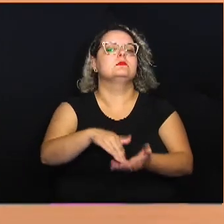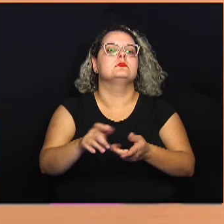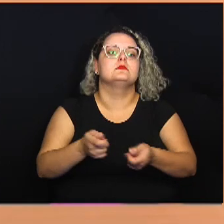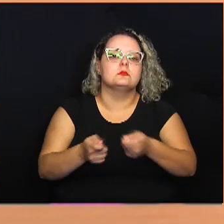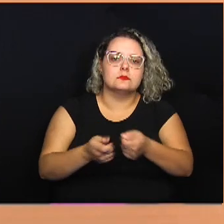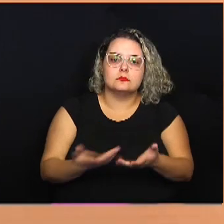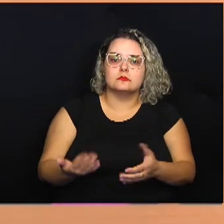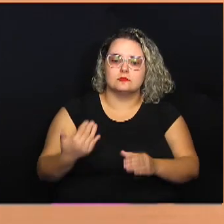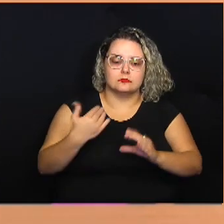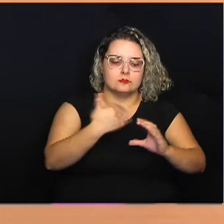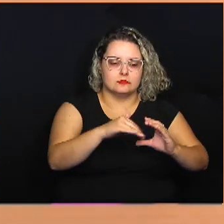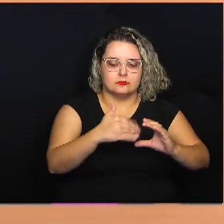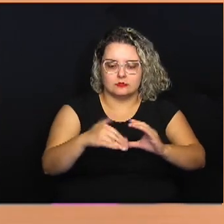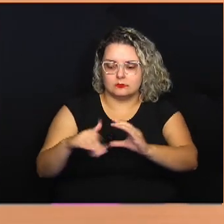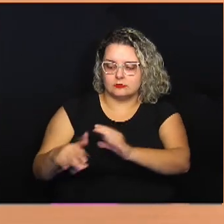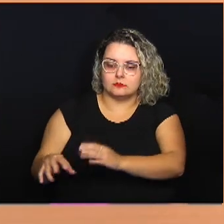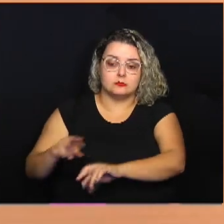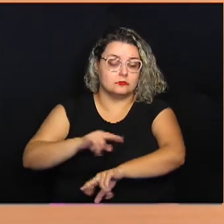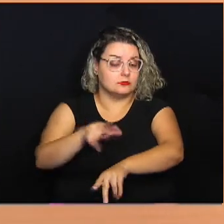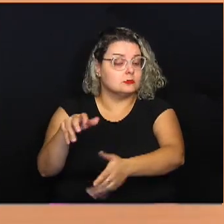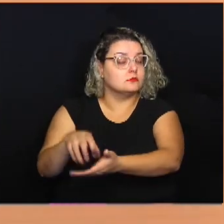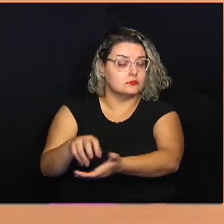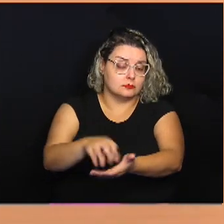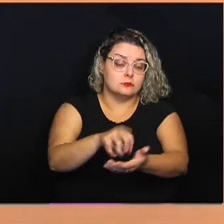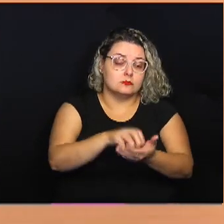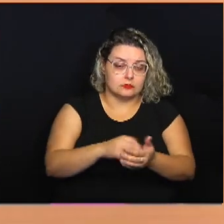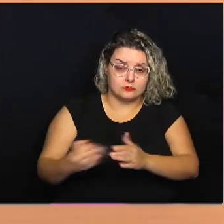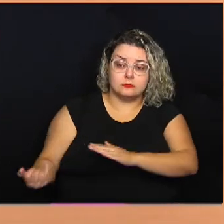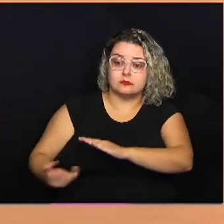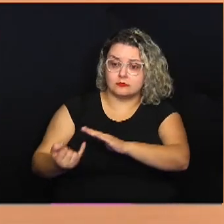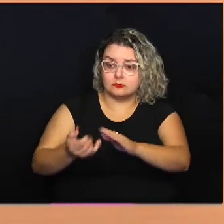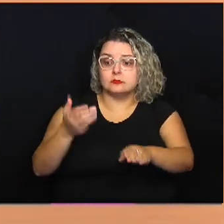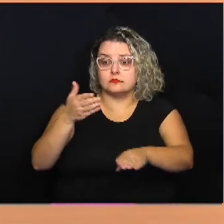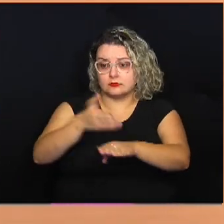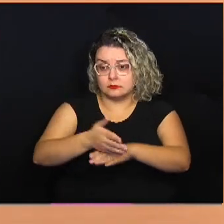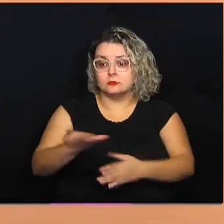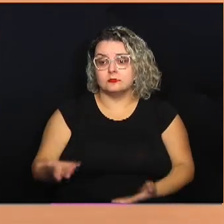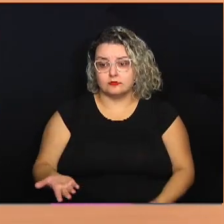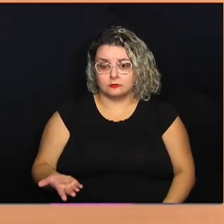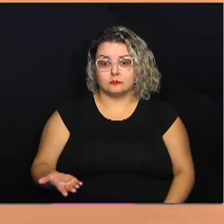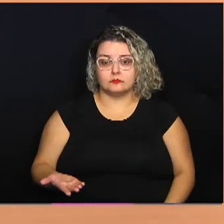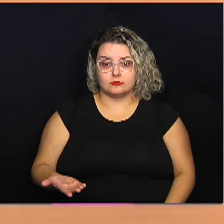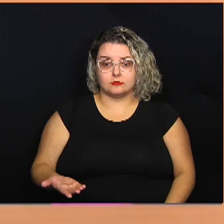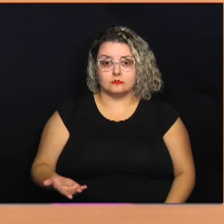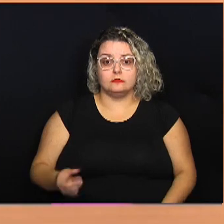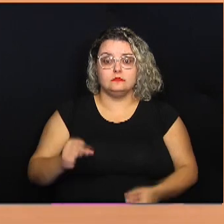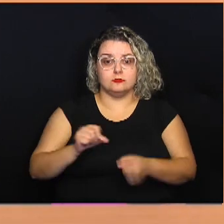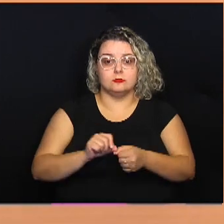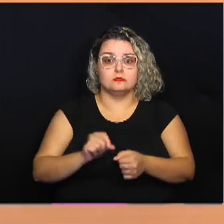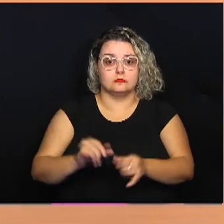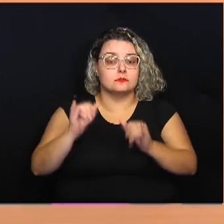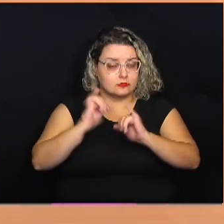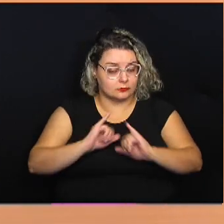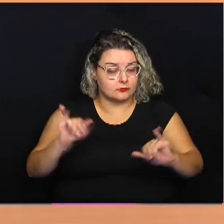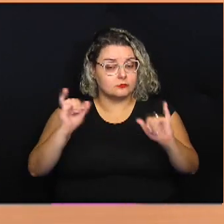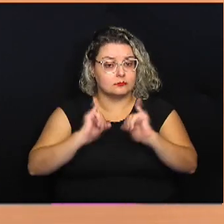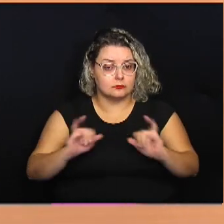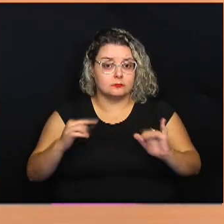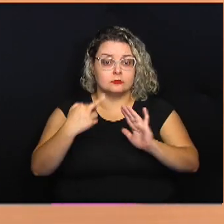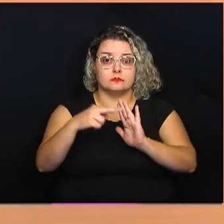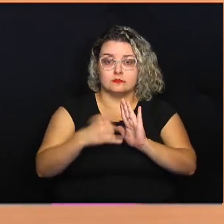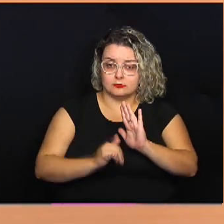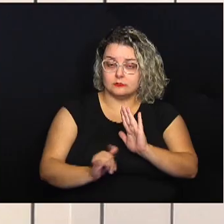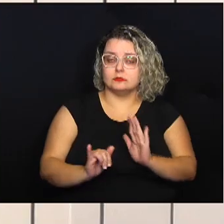vamos mandar para o conjunto de órgãos, também para as entidades que participaram desse processo. Nós vamos fazer a publicização desse relatório.